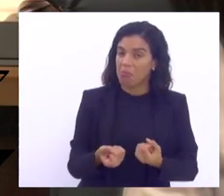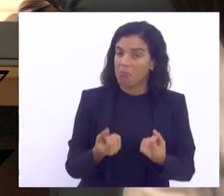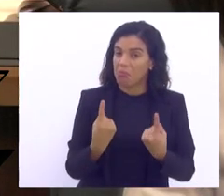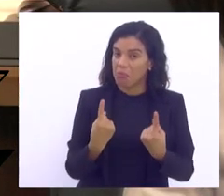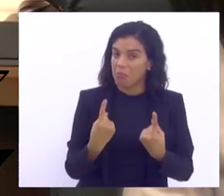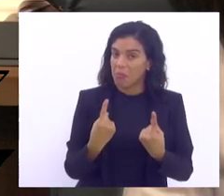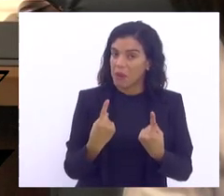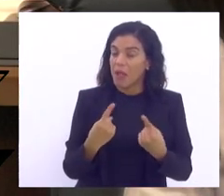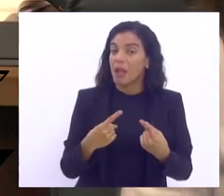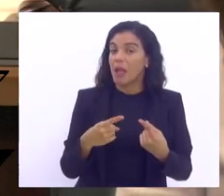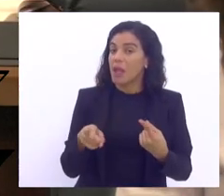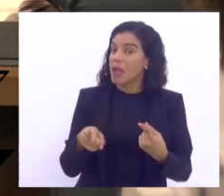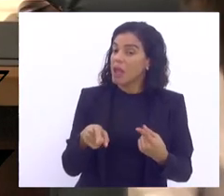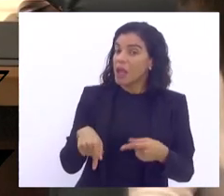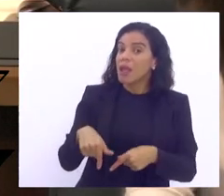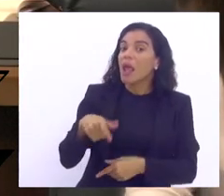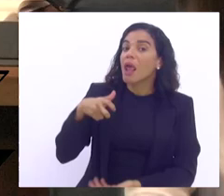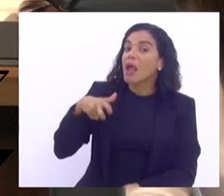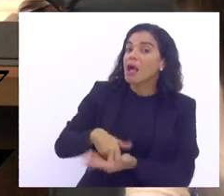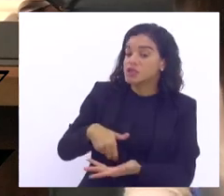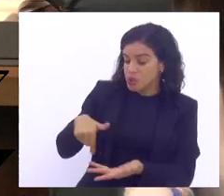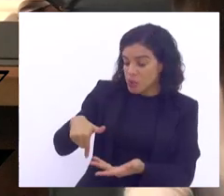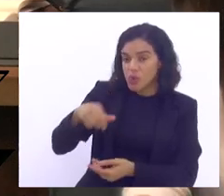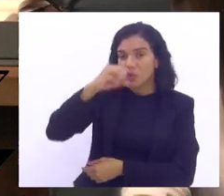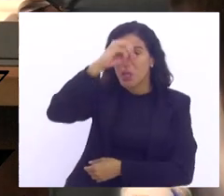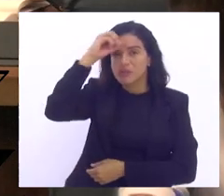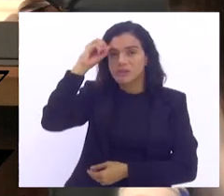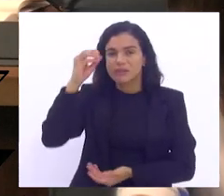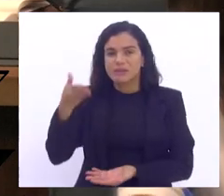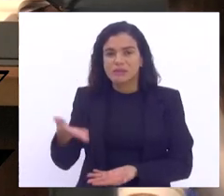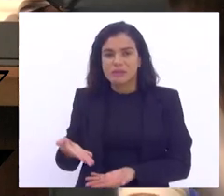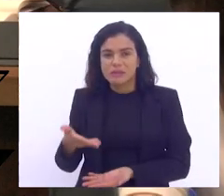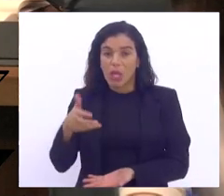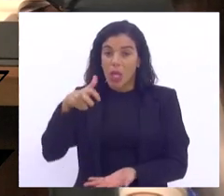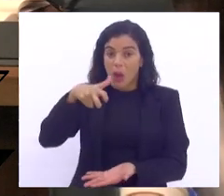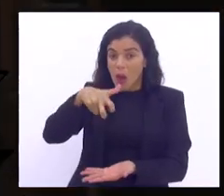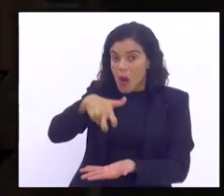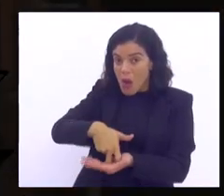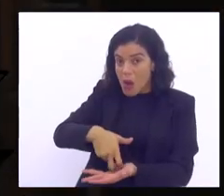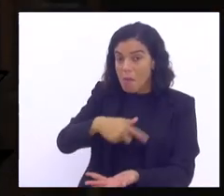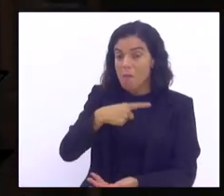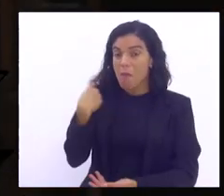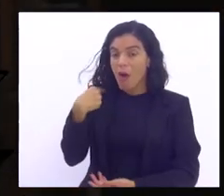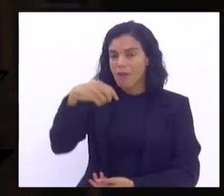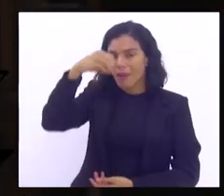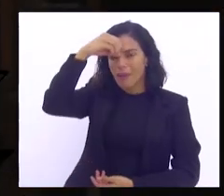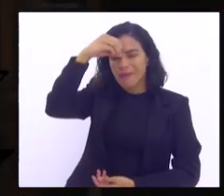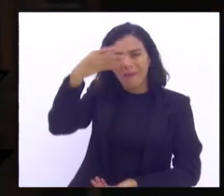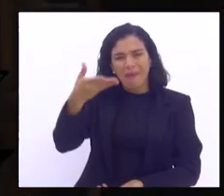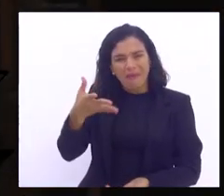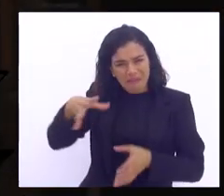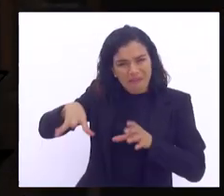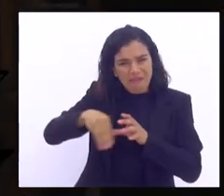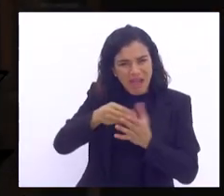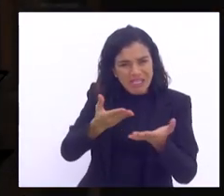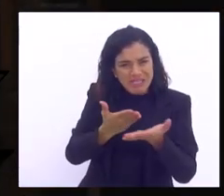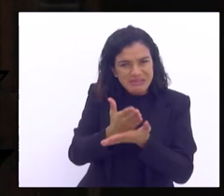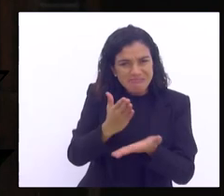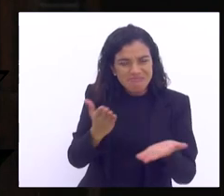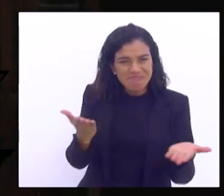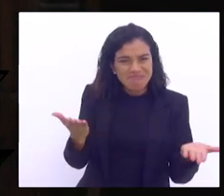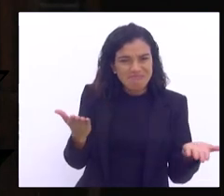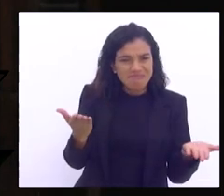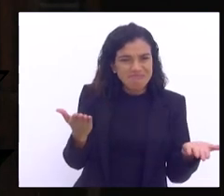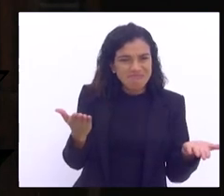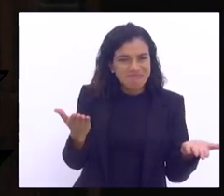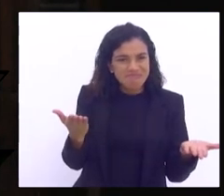E para o inocente. Portanto, a pena de morte para inocentes. Essa vai ser instituída se o aborto for